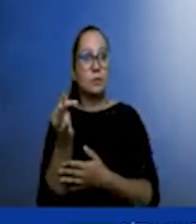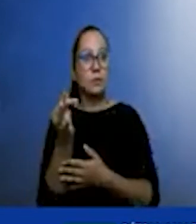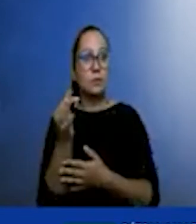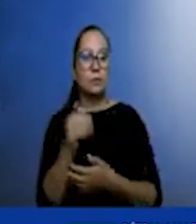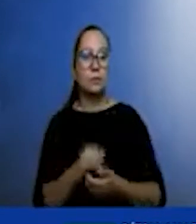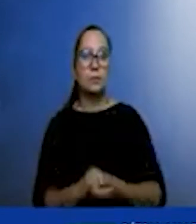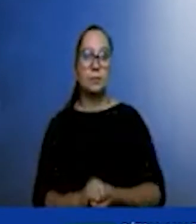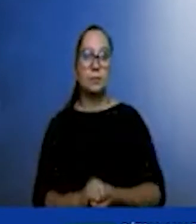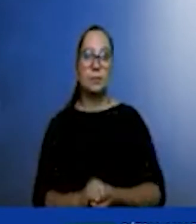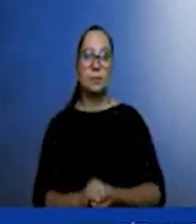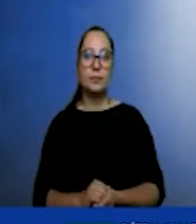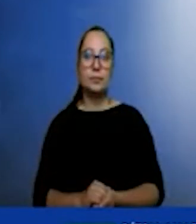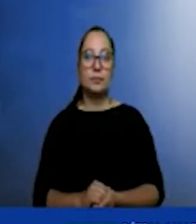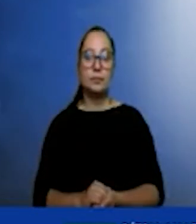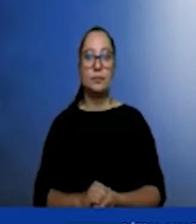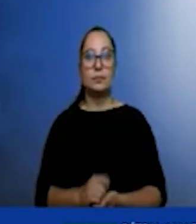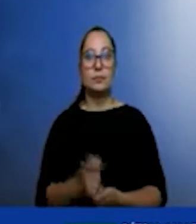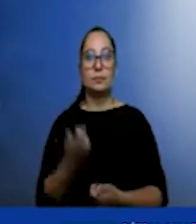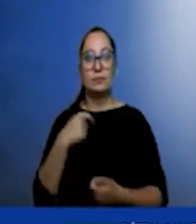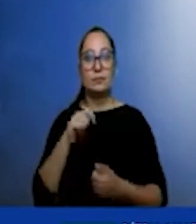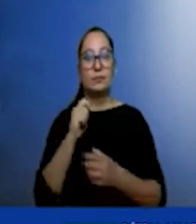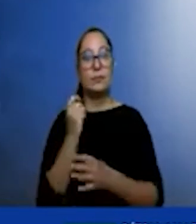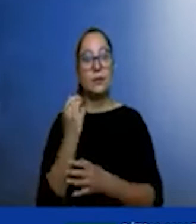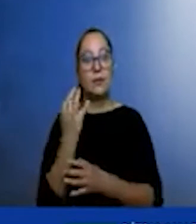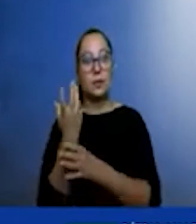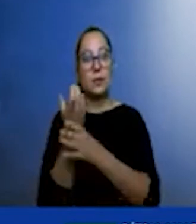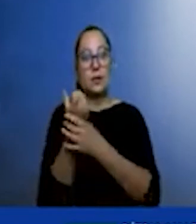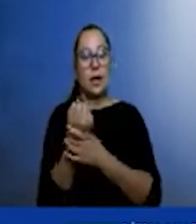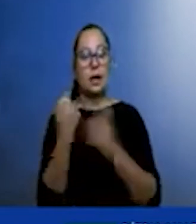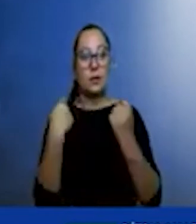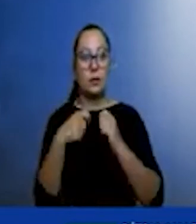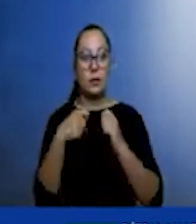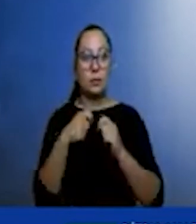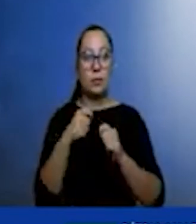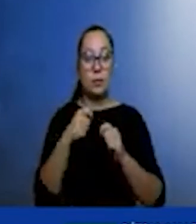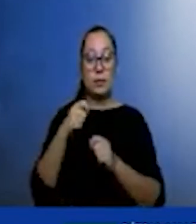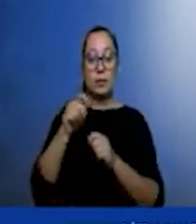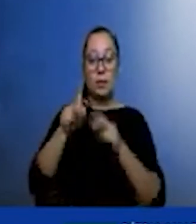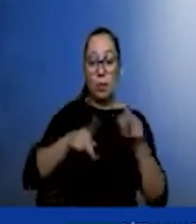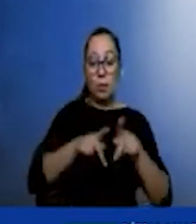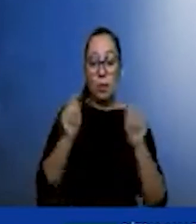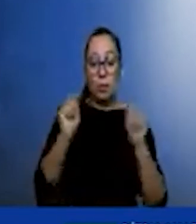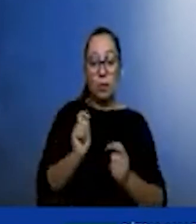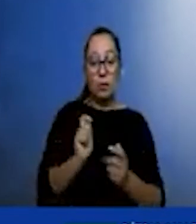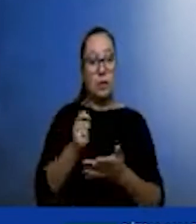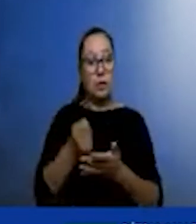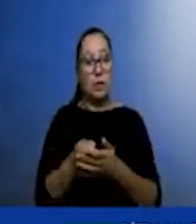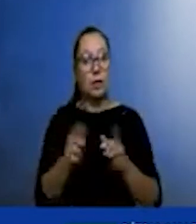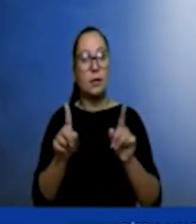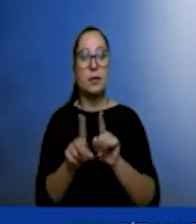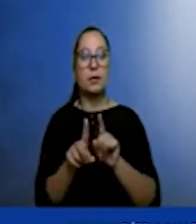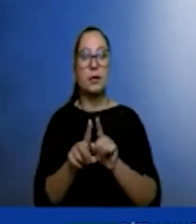que ser sustentável, ele tem que caber no bolso da população,